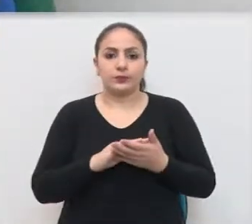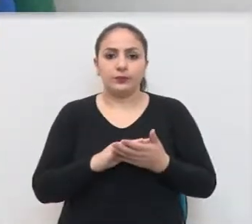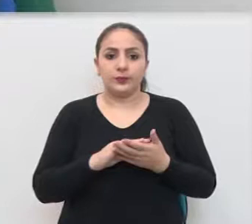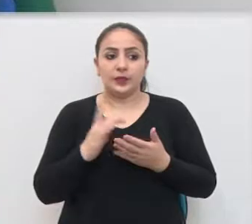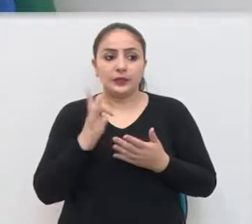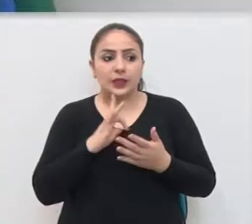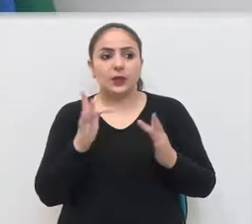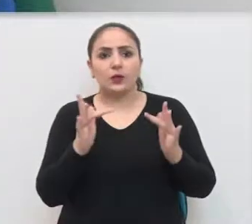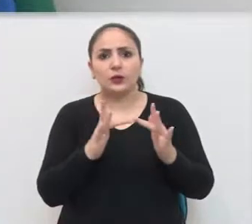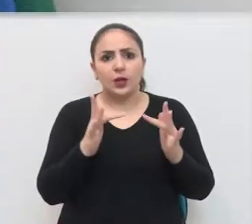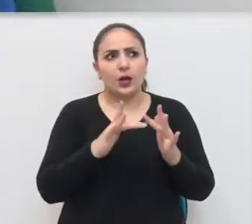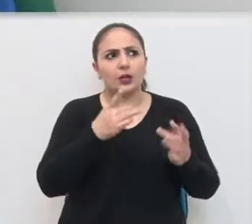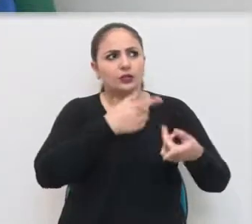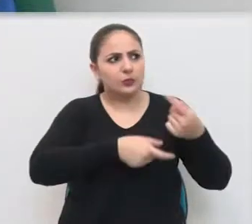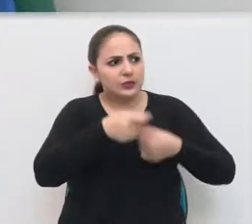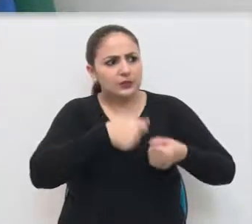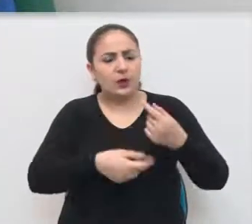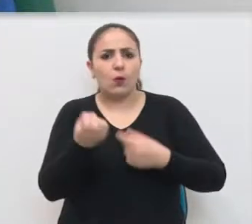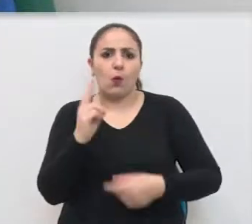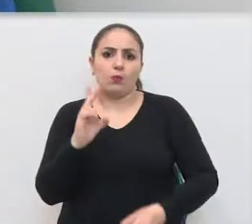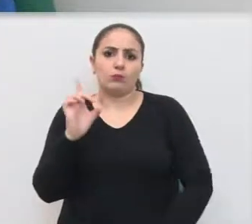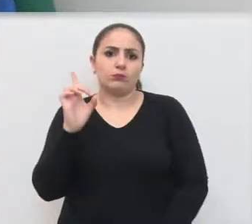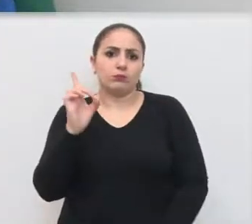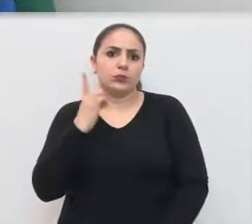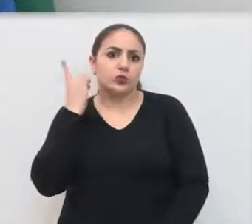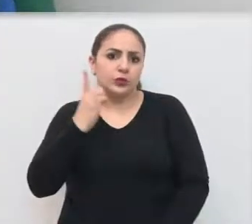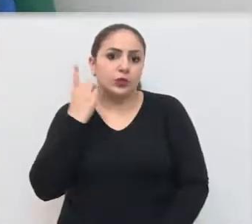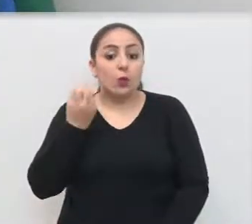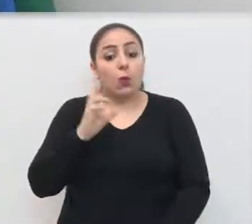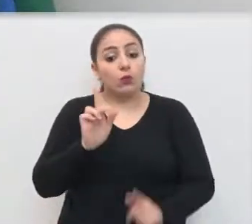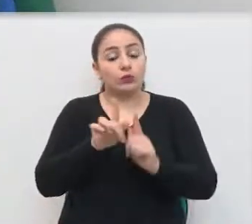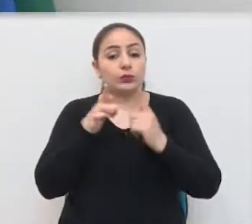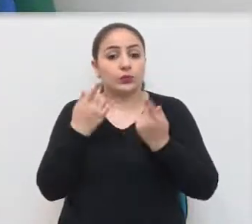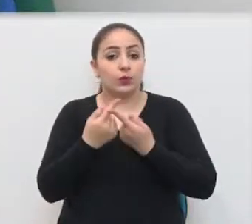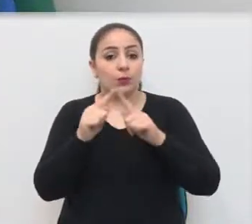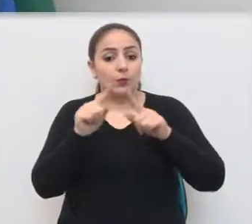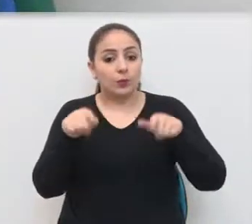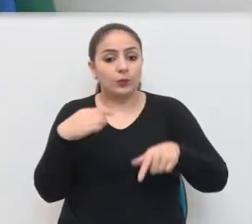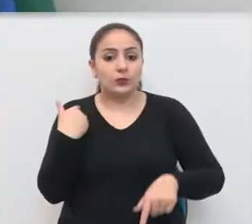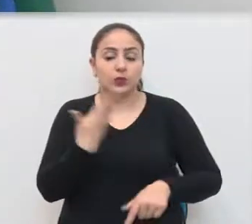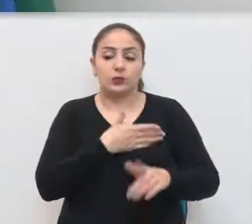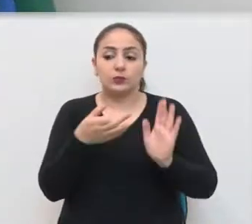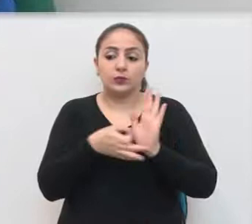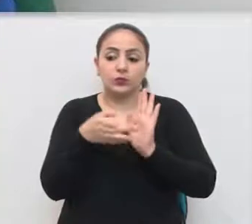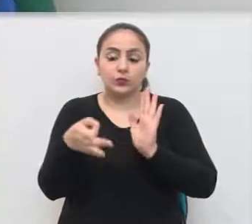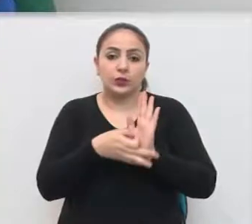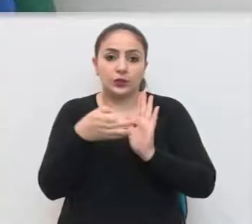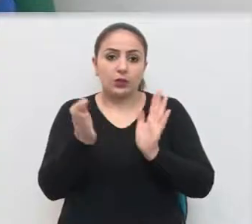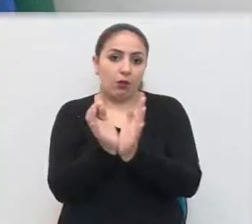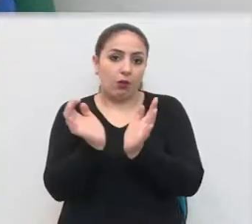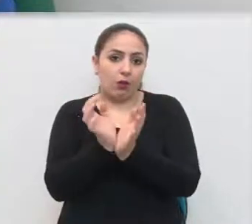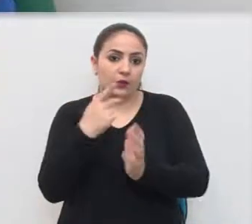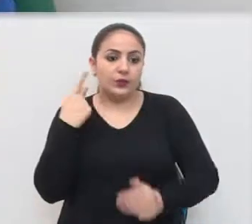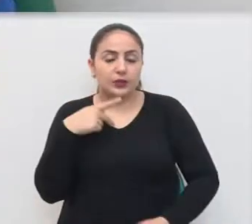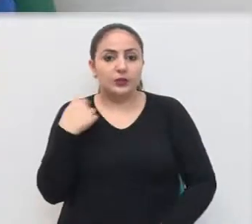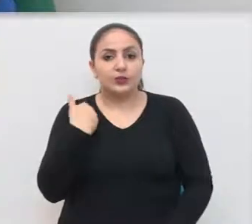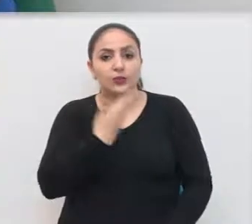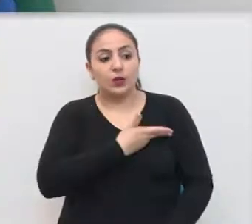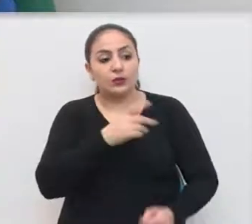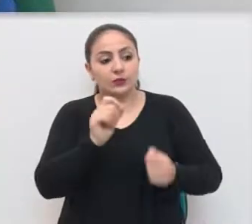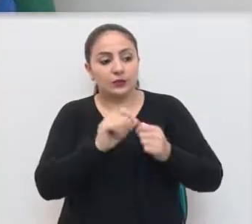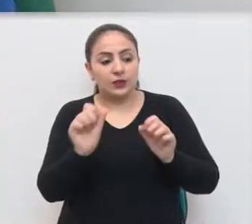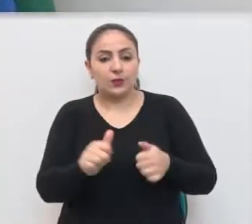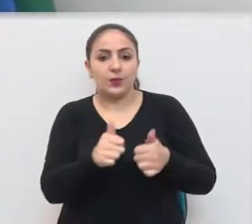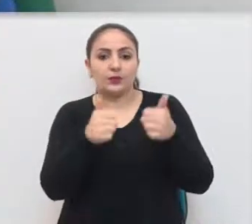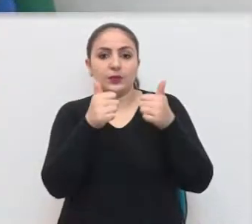ligação com o direito, a administração ou também gestão pública. Então, a gente está sugerindo isso aos colegas vereadores, né? Para nós